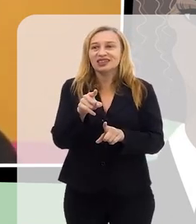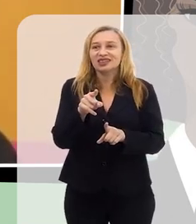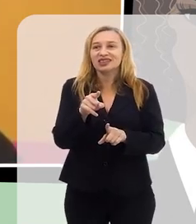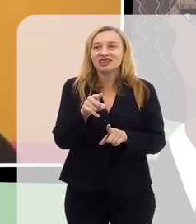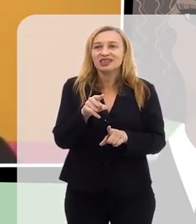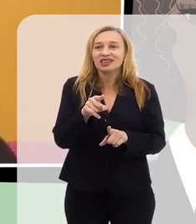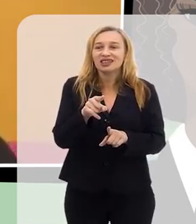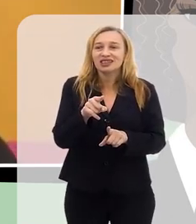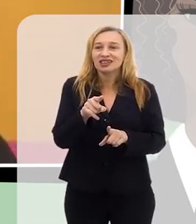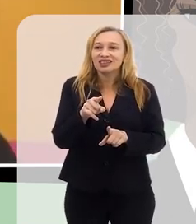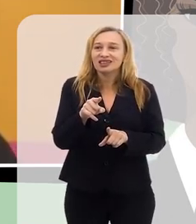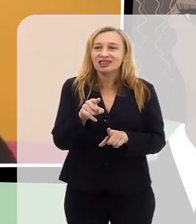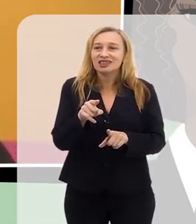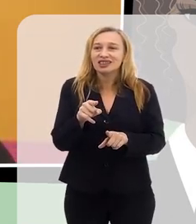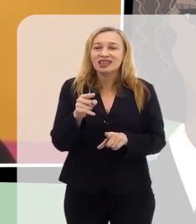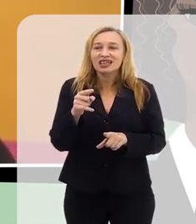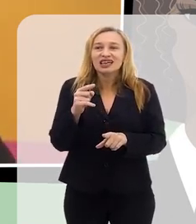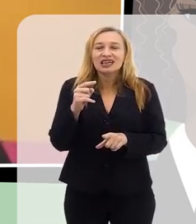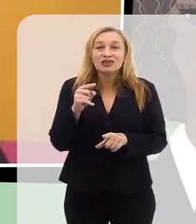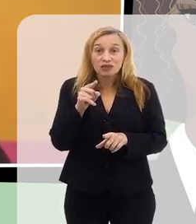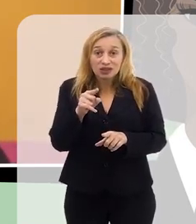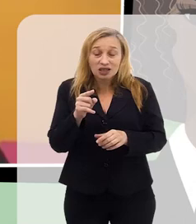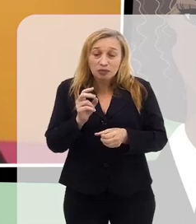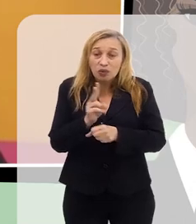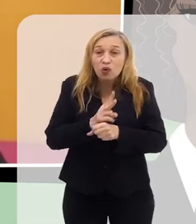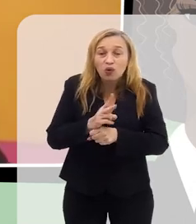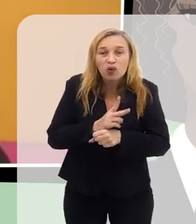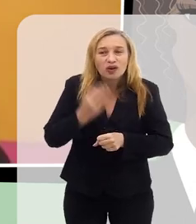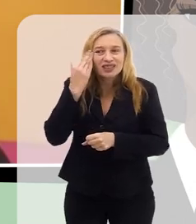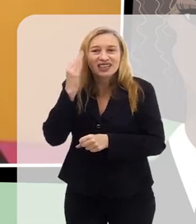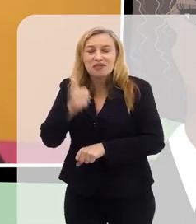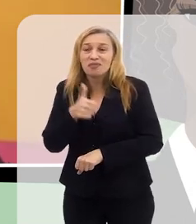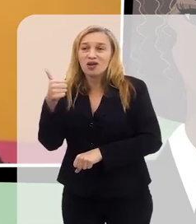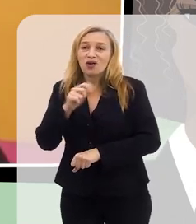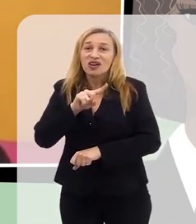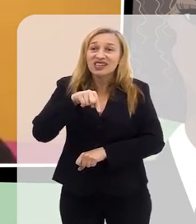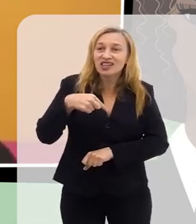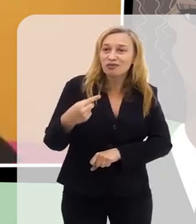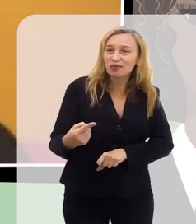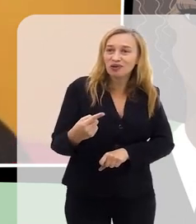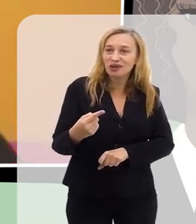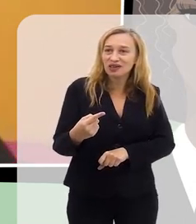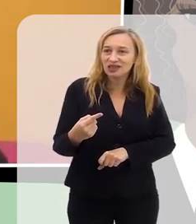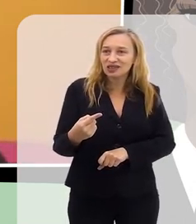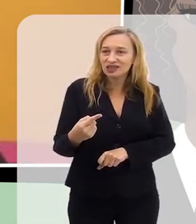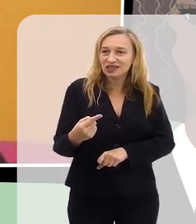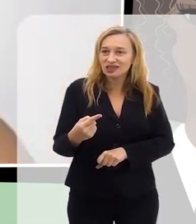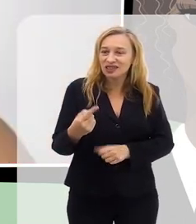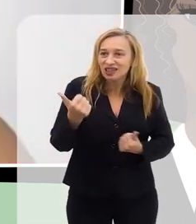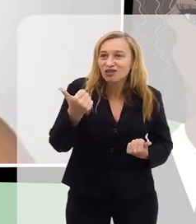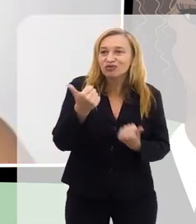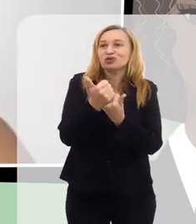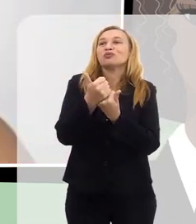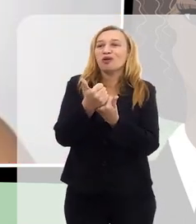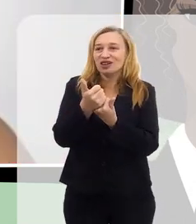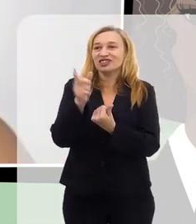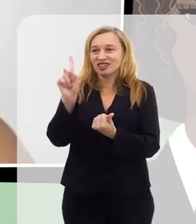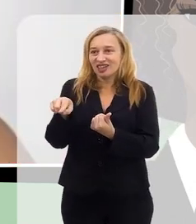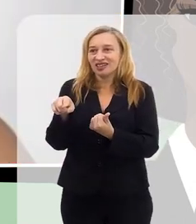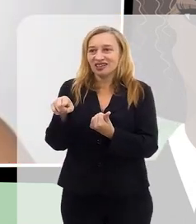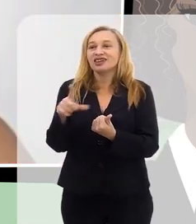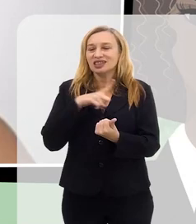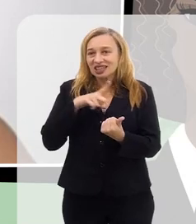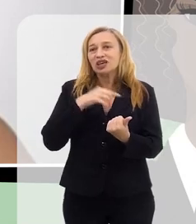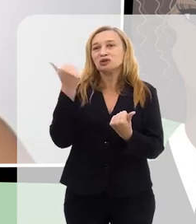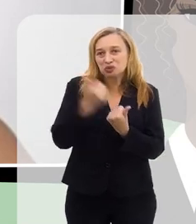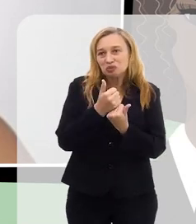você soube, né, tentar entender e depois E ter o se suporte, né, reerguer e tirar